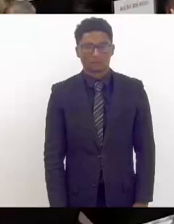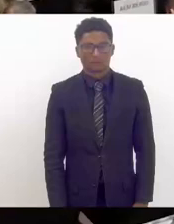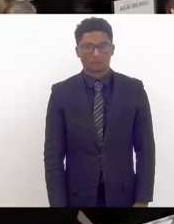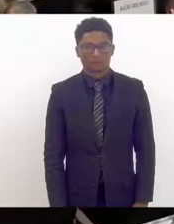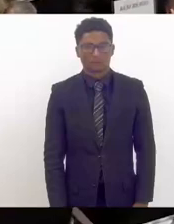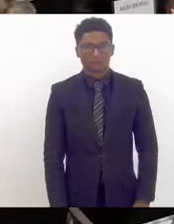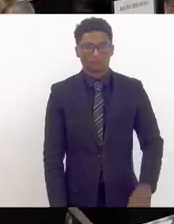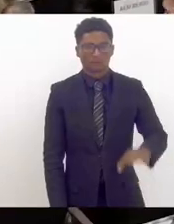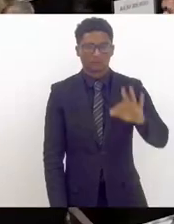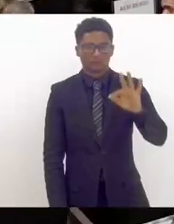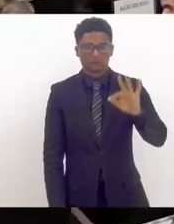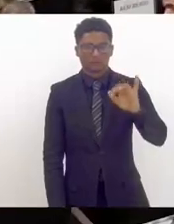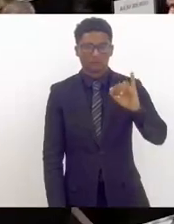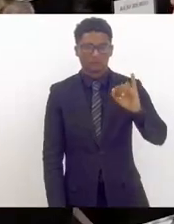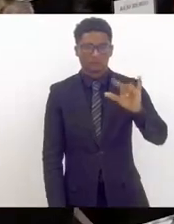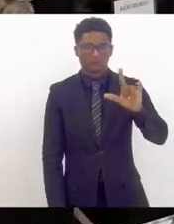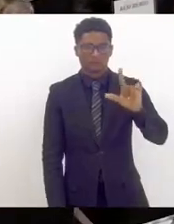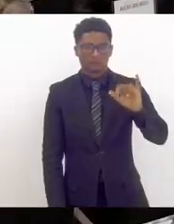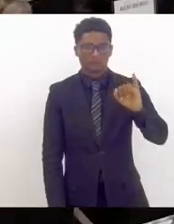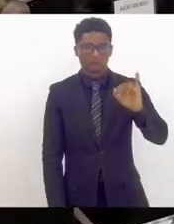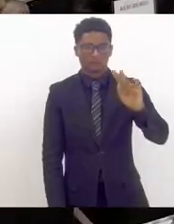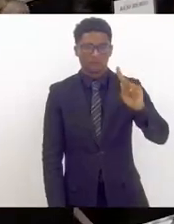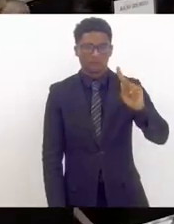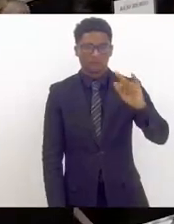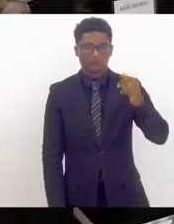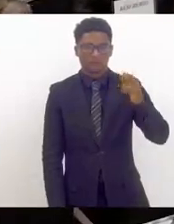Filipinho Ravis.